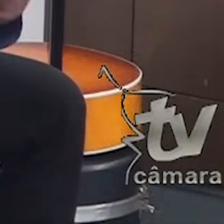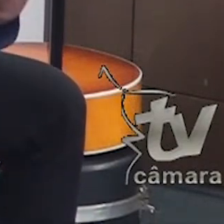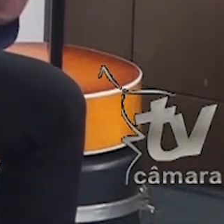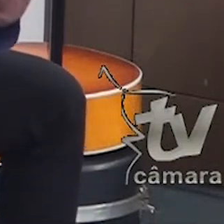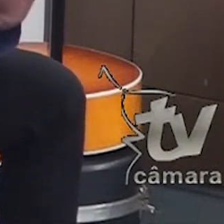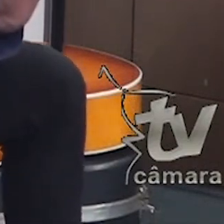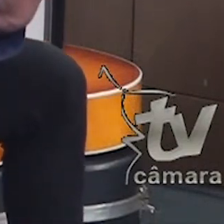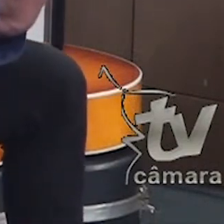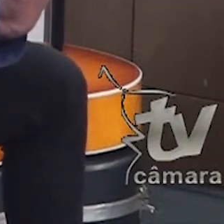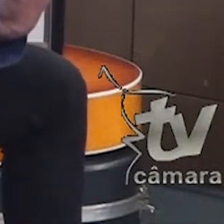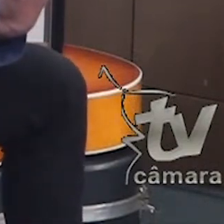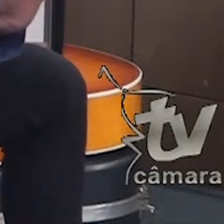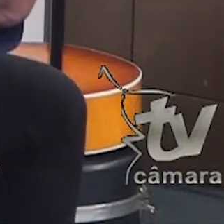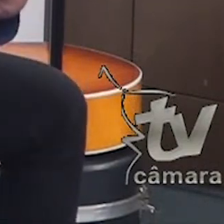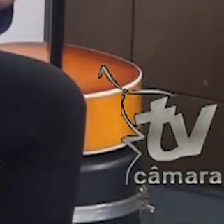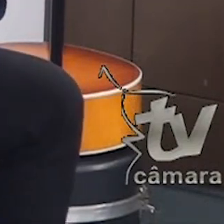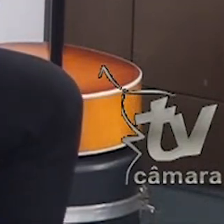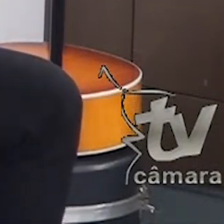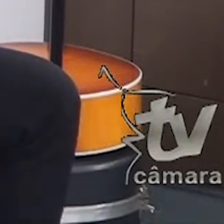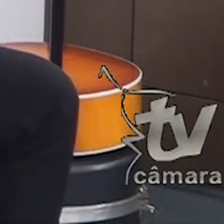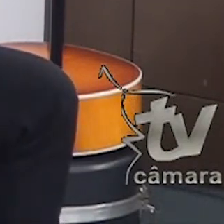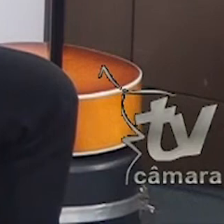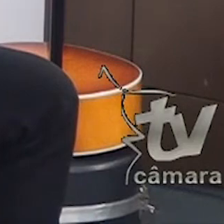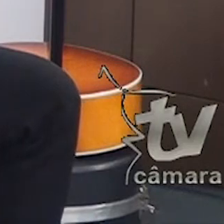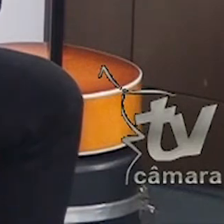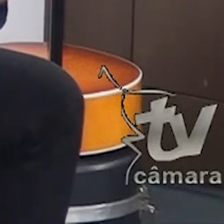me deu saudade.